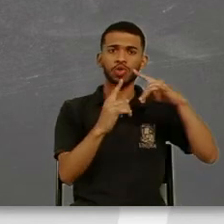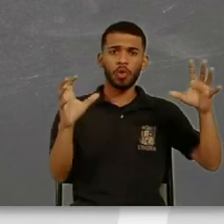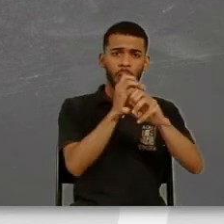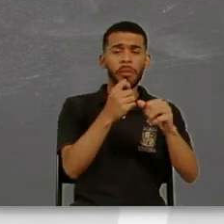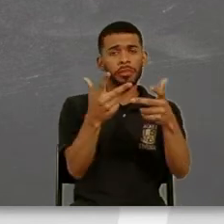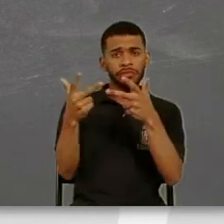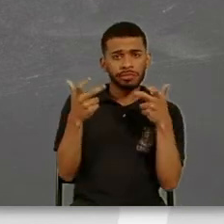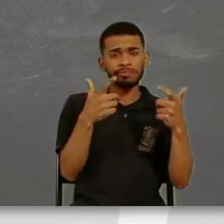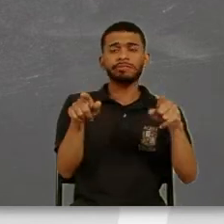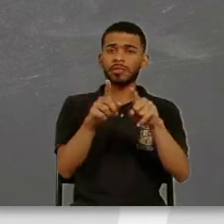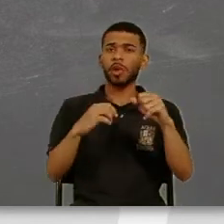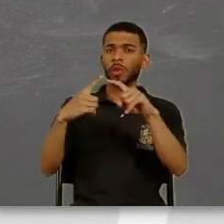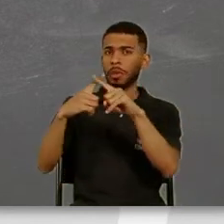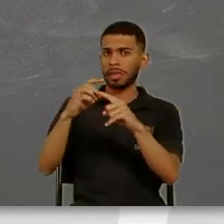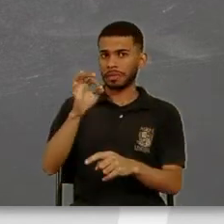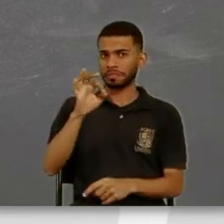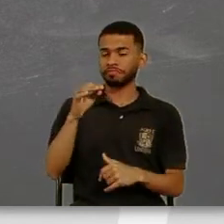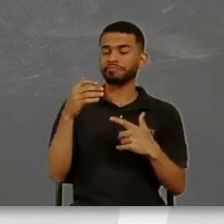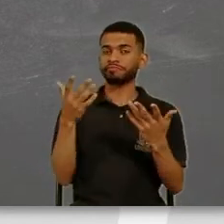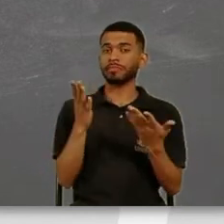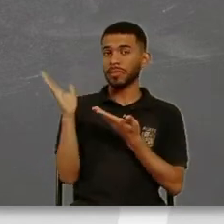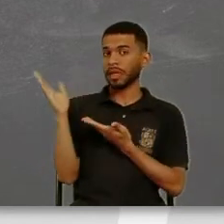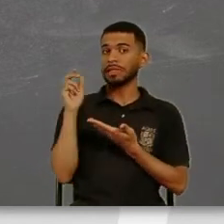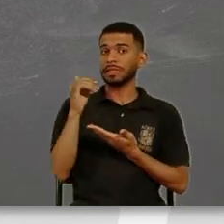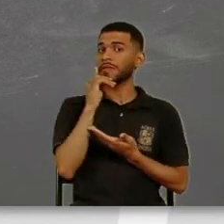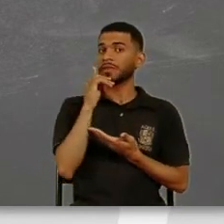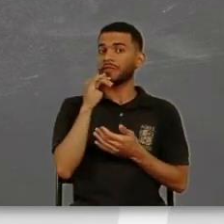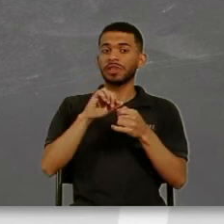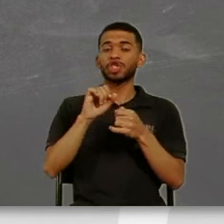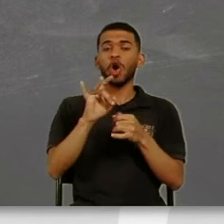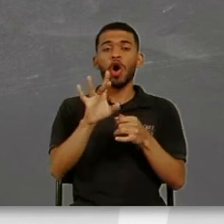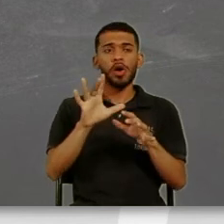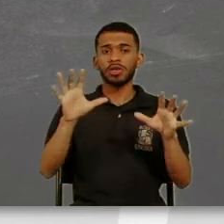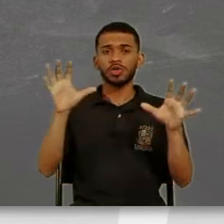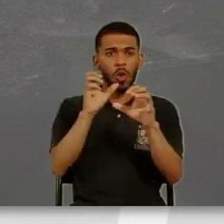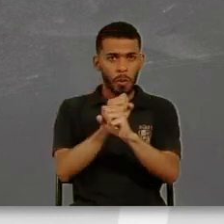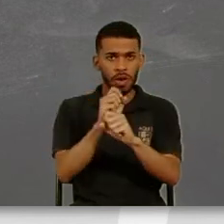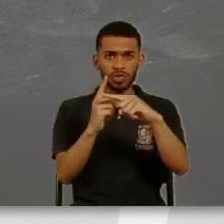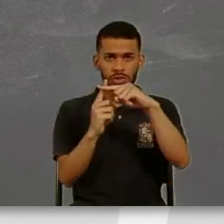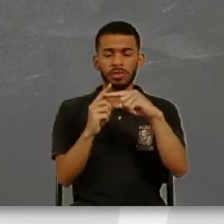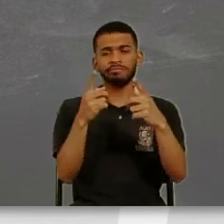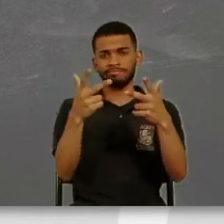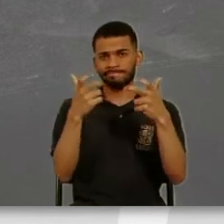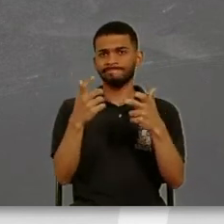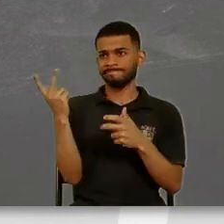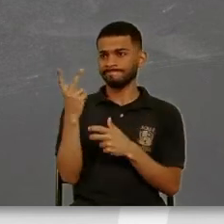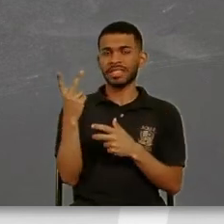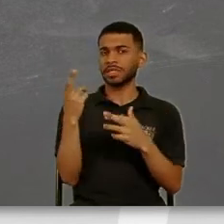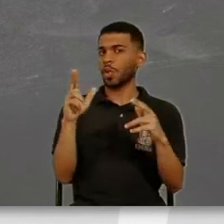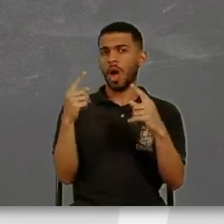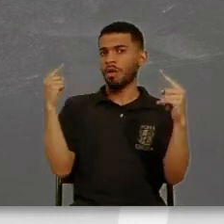também com a multiplicação. Aqui, se você fizer apenas a soma, você já verifica que as duas situações já não são